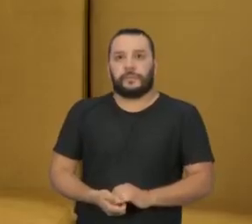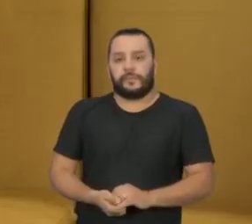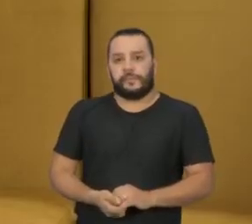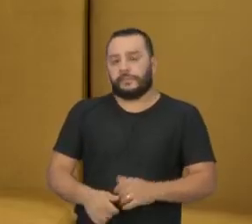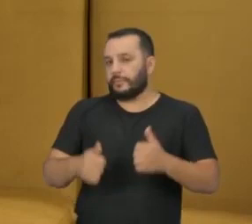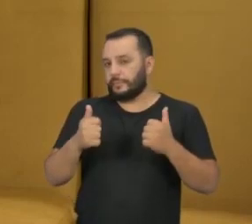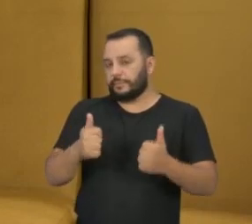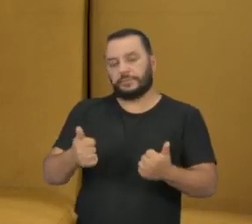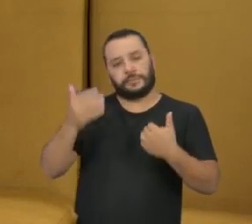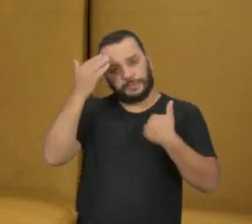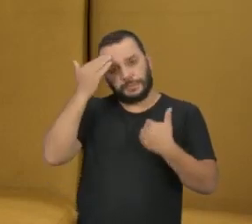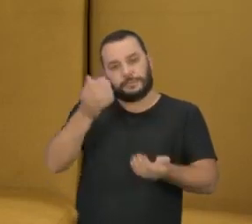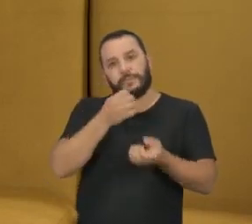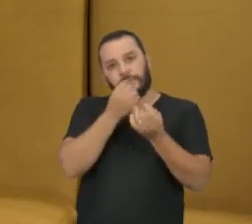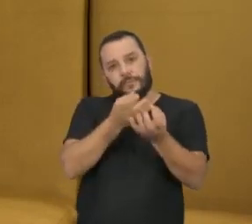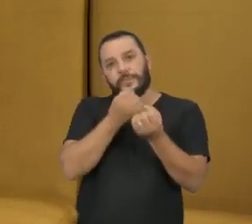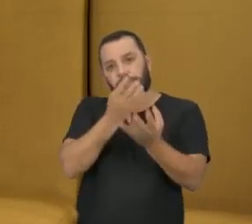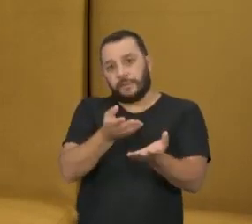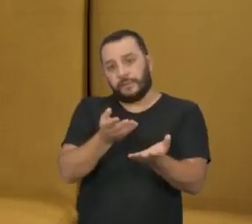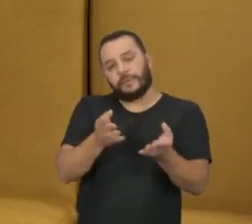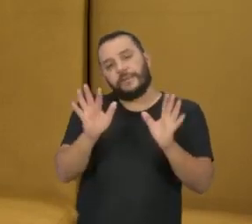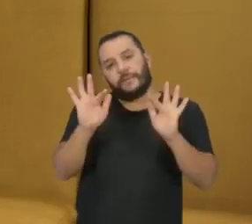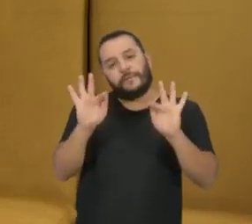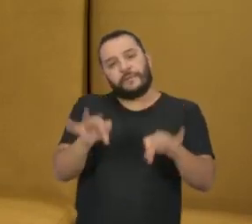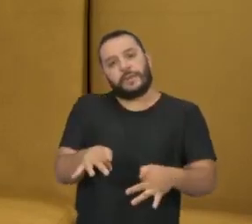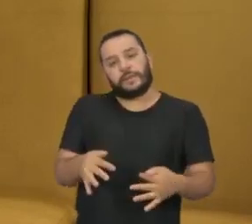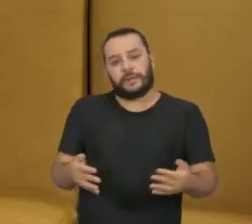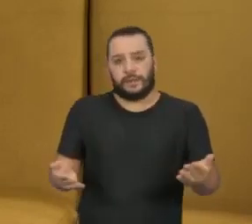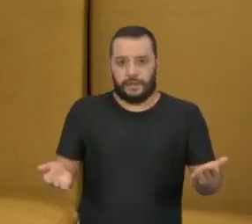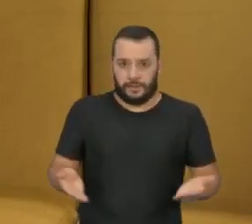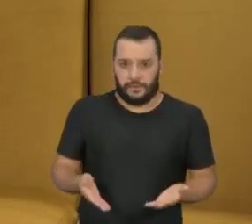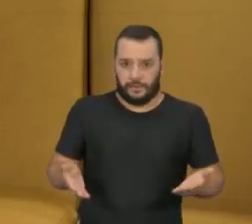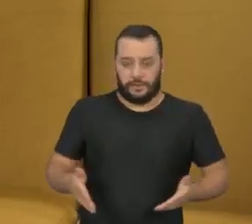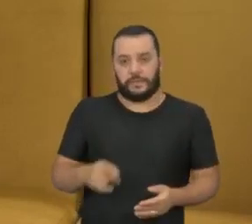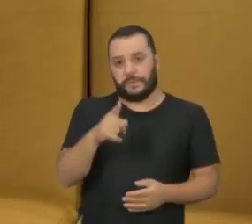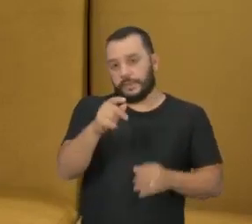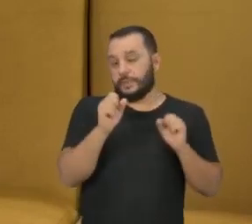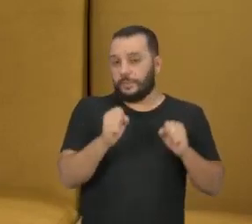Maravilha, Edu, obrigado pelas informações. A gente vai ficando por aqui, pode